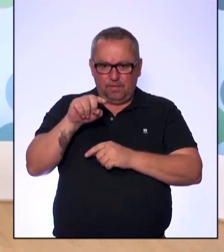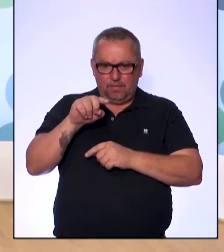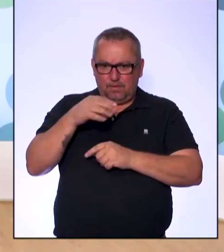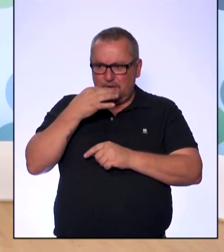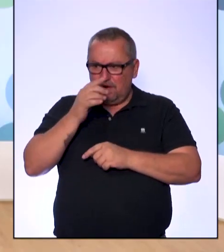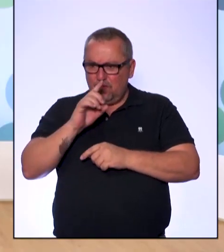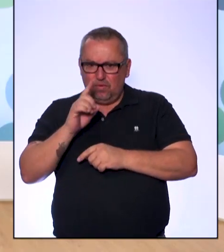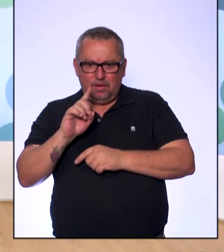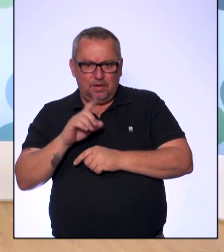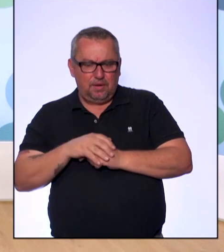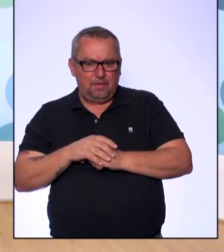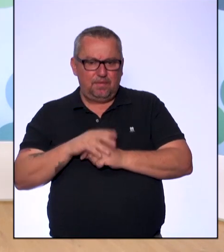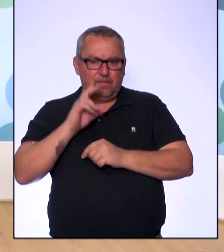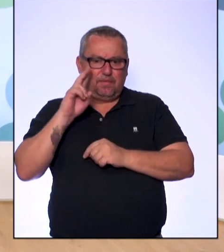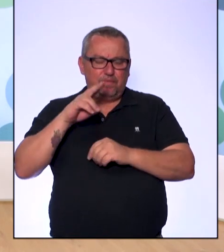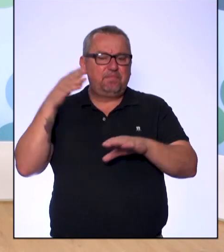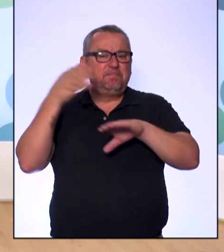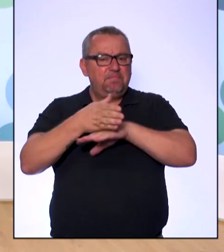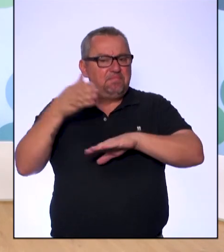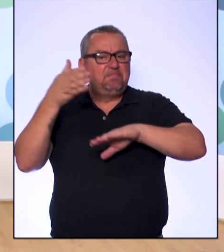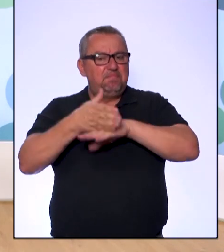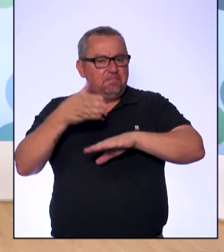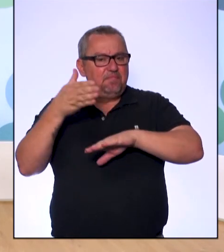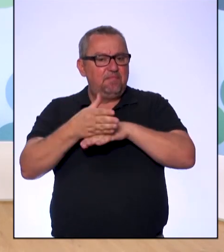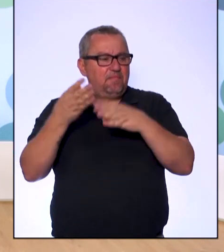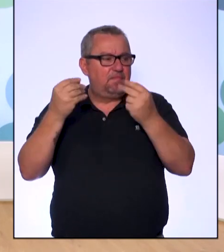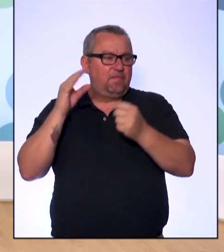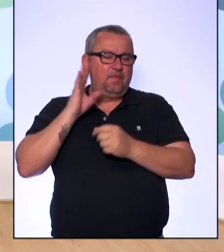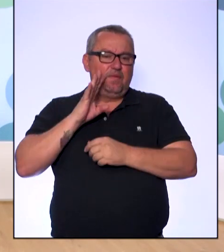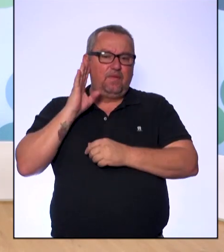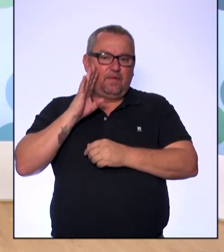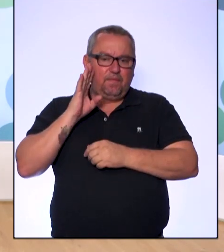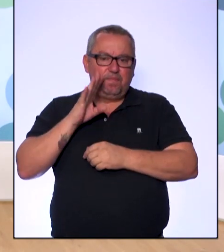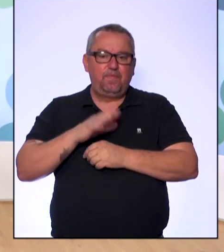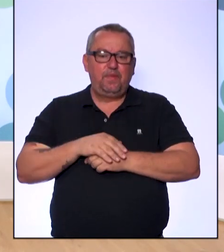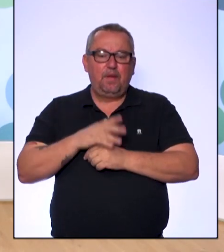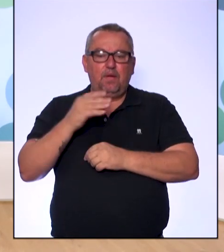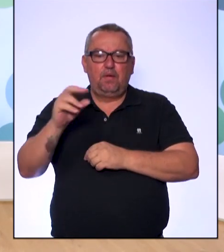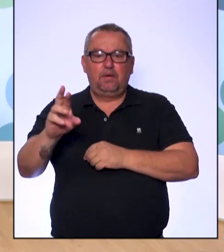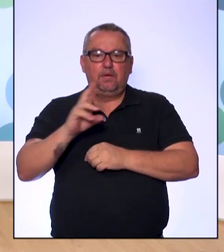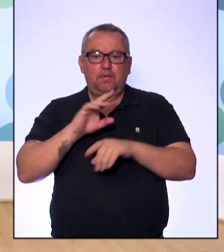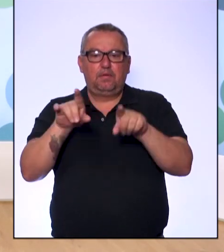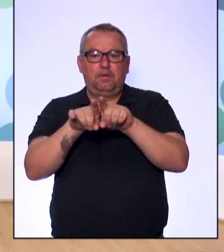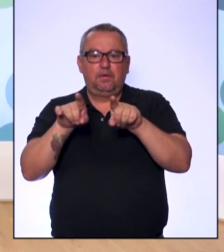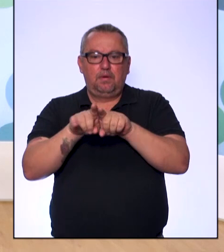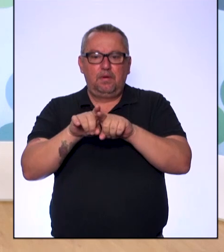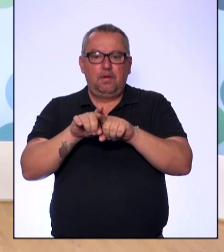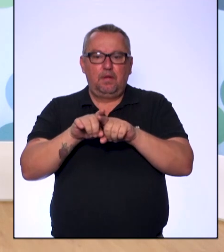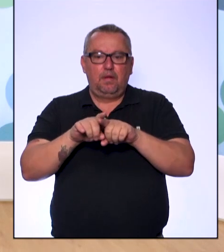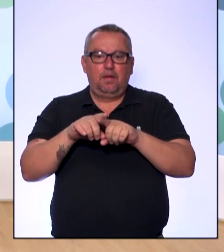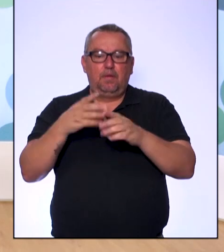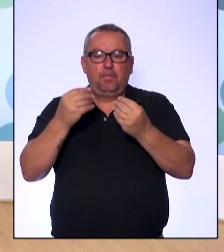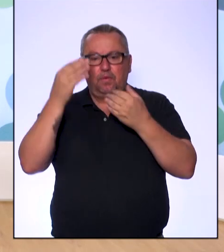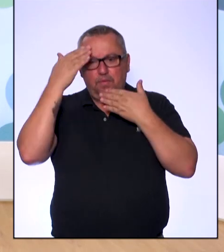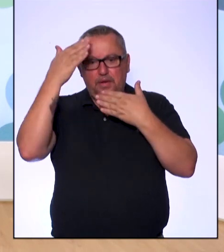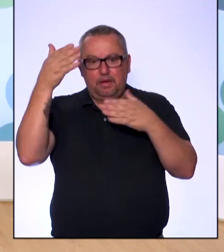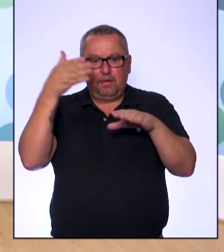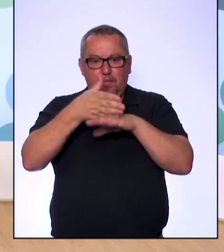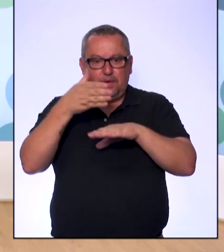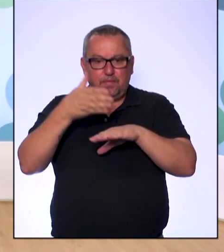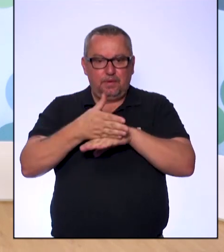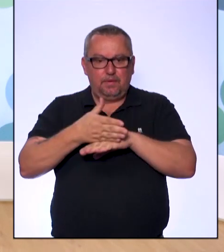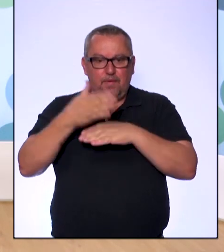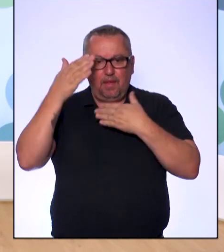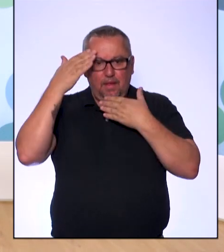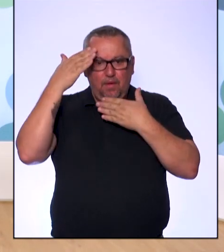que não. Bastante participação, né? Muito a extinção bem. das abelhas. Muitas respostas mencionando o fim das abelhas. Muito obrigado pela participação. Então,